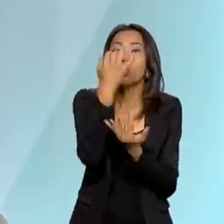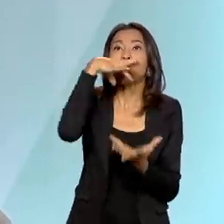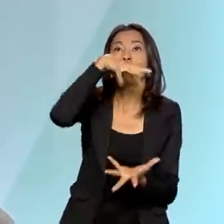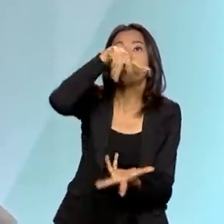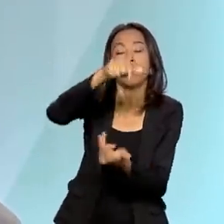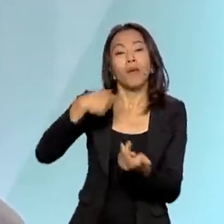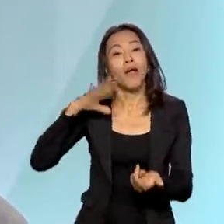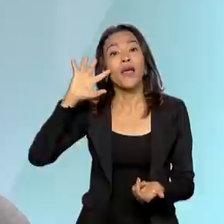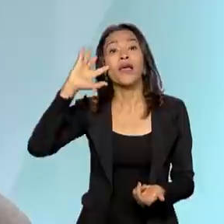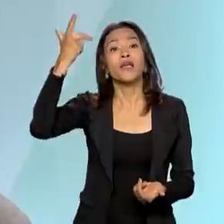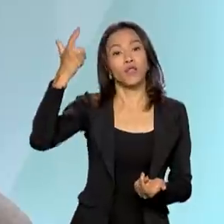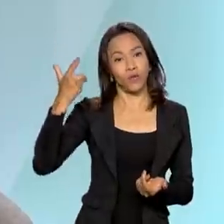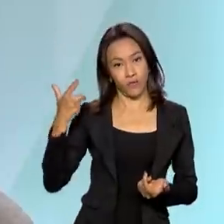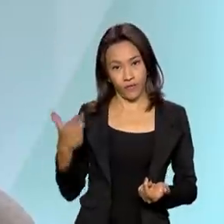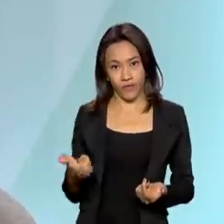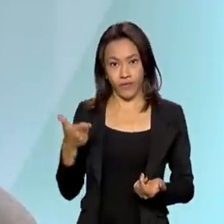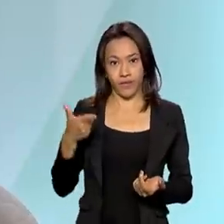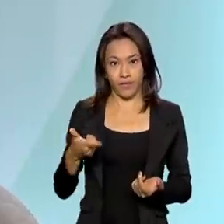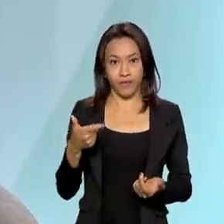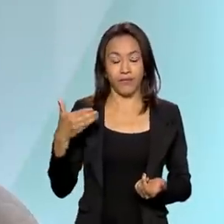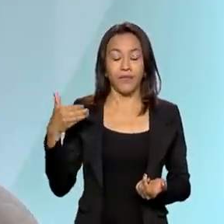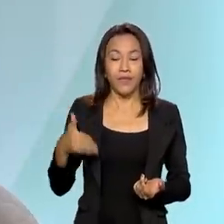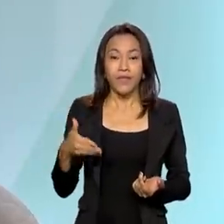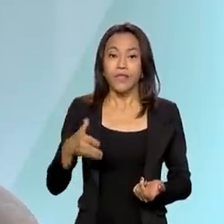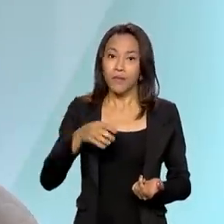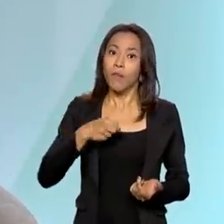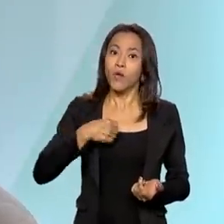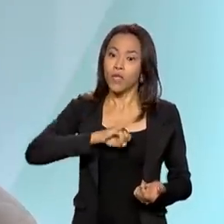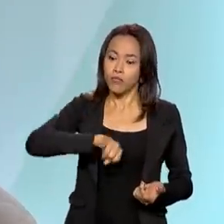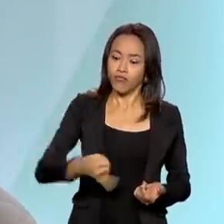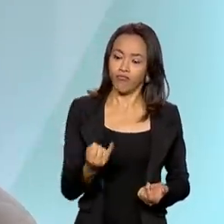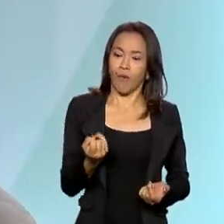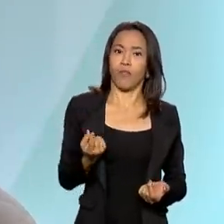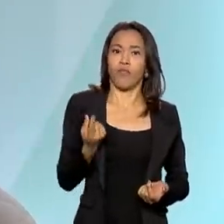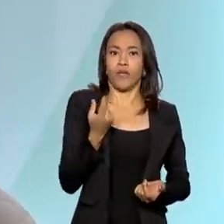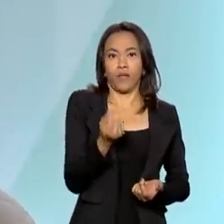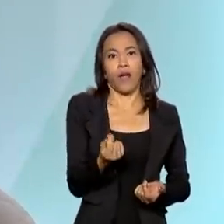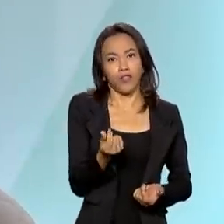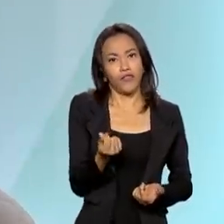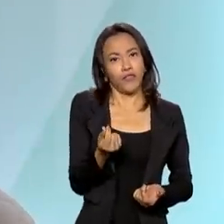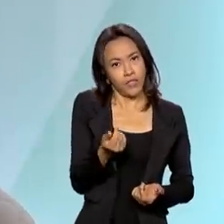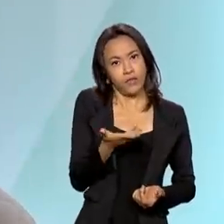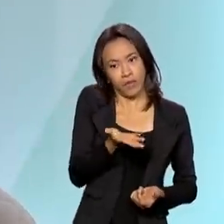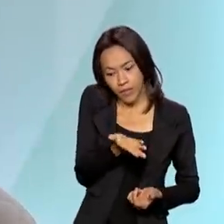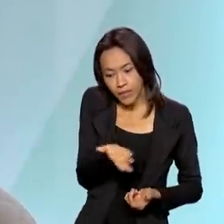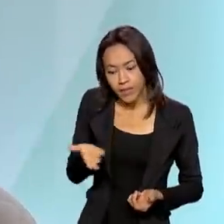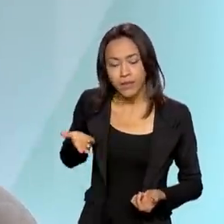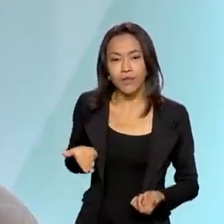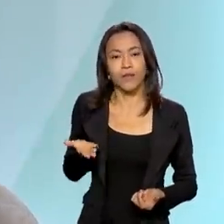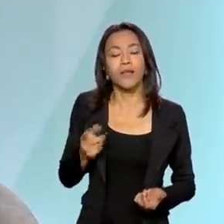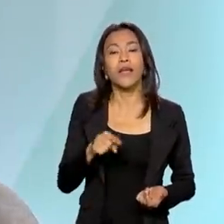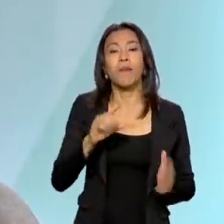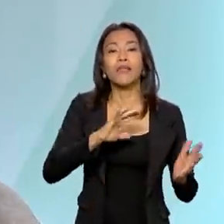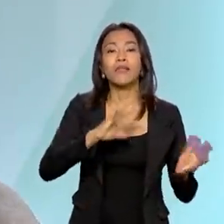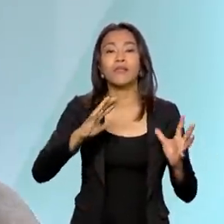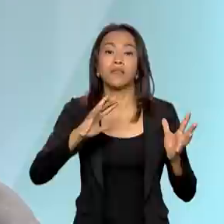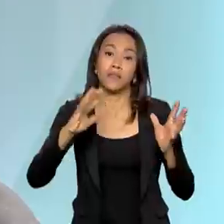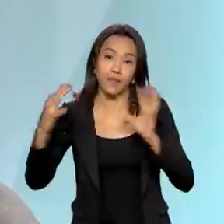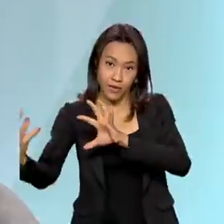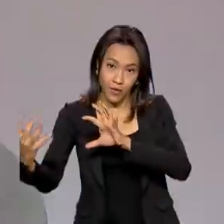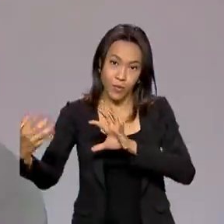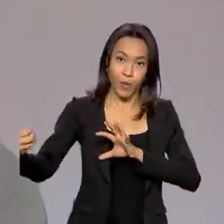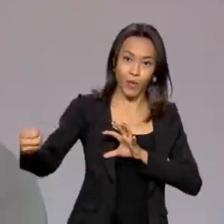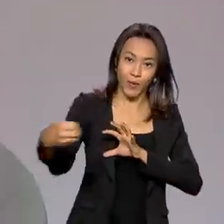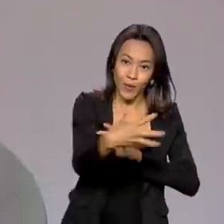soluções climáticas, soluções climáticas lucrativas. Essa é a melhor forma para você fazer uma transição para uma